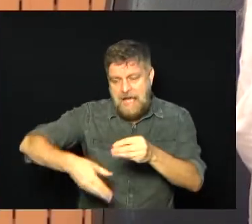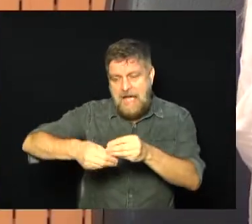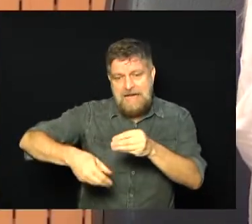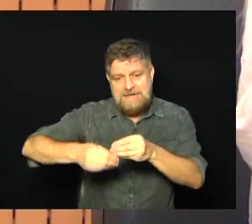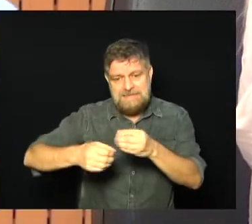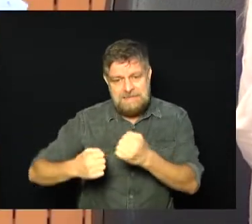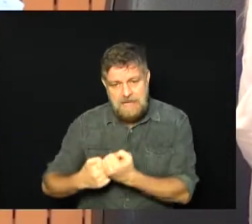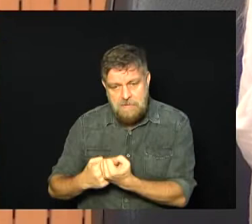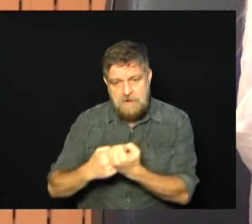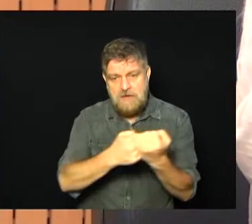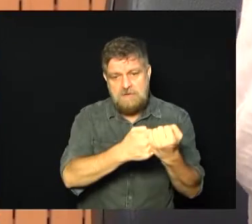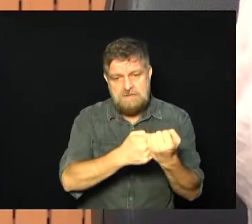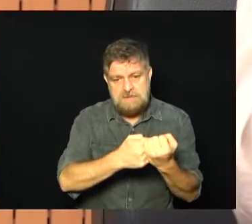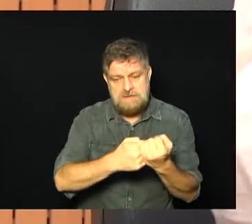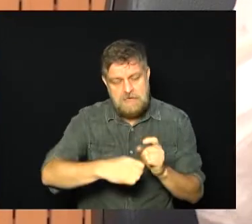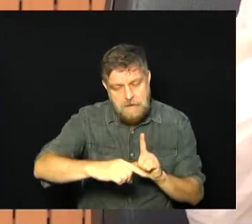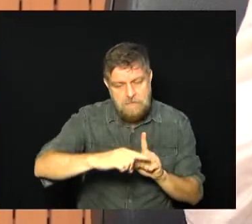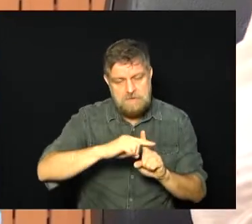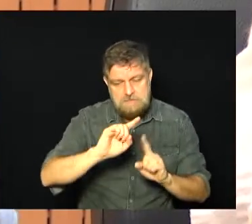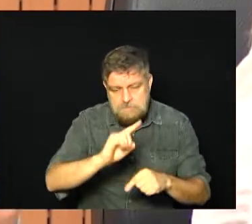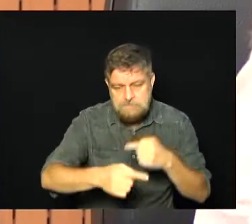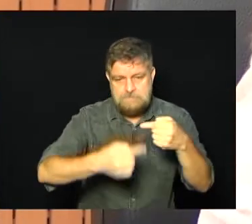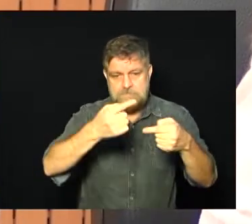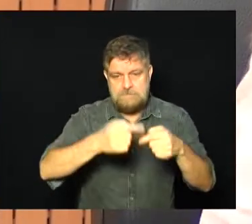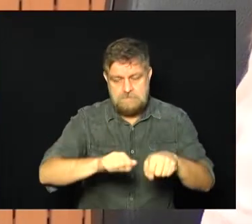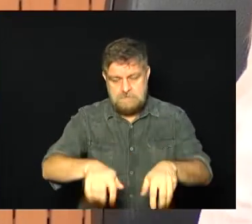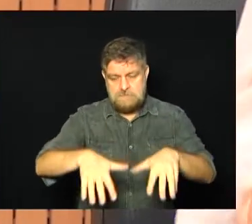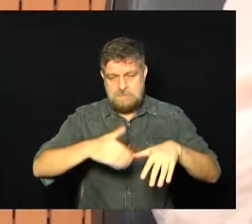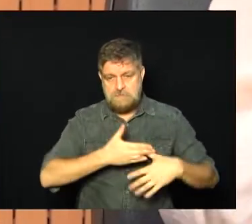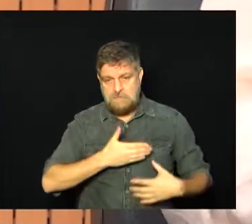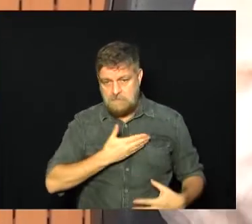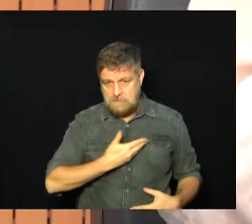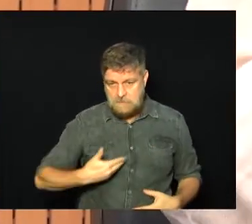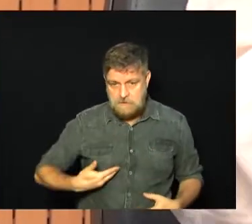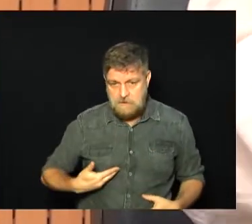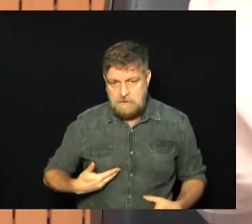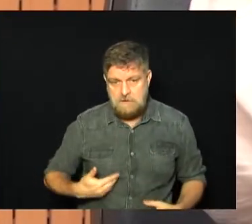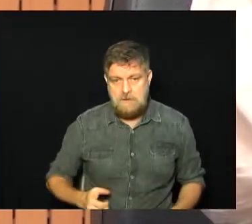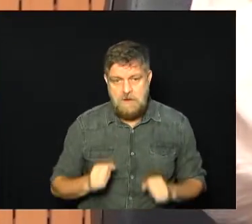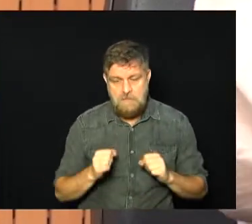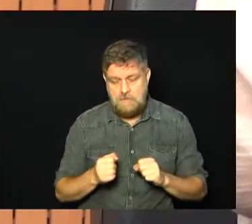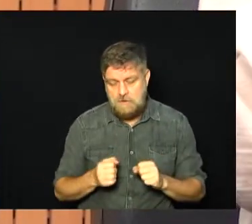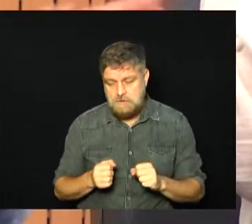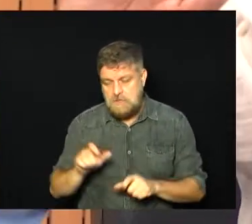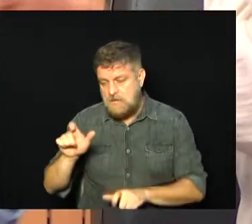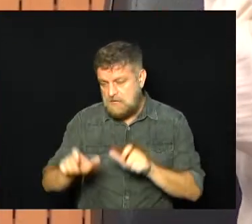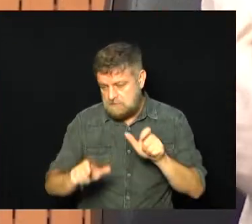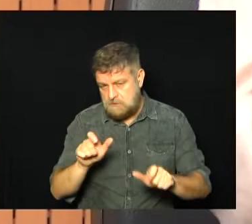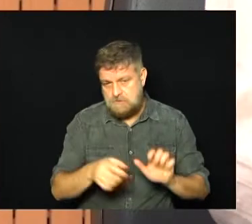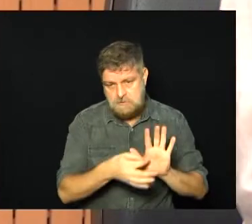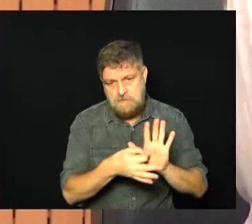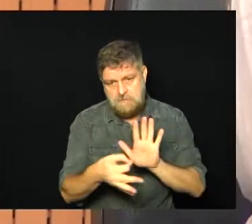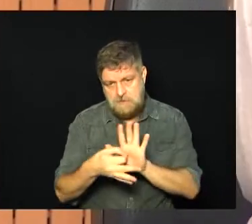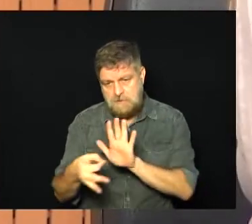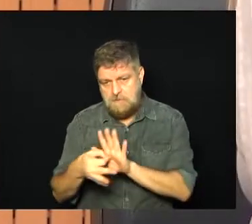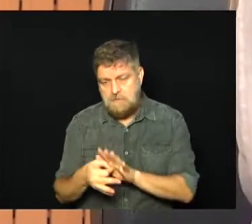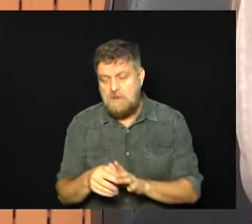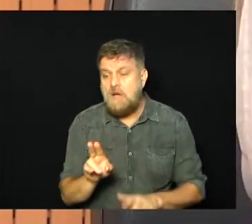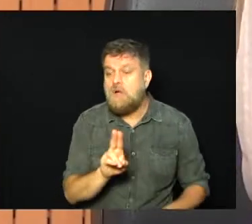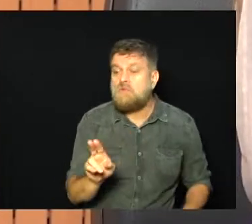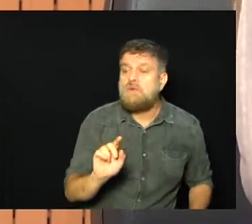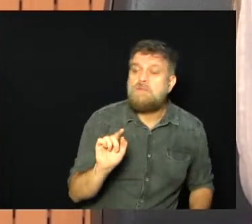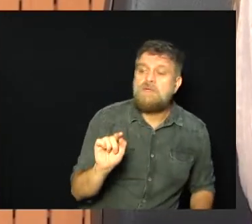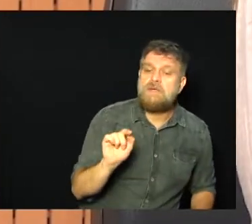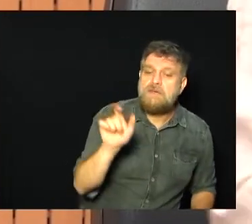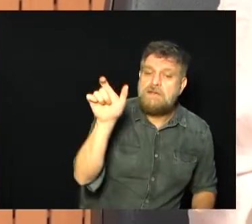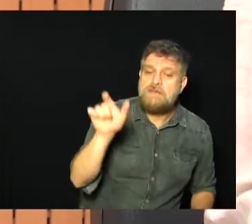contribuir positivamente. Obviamente que a audiência pública a gente garante que todos possam se manifestar. Por favor, se identifique,